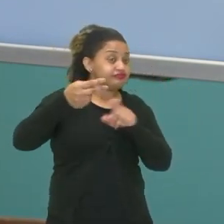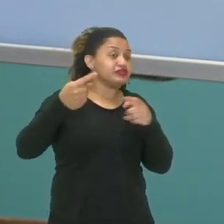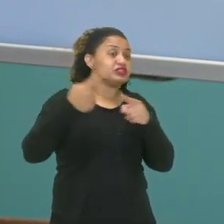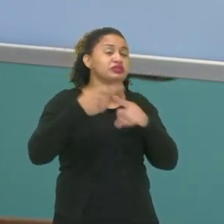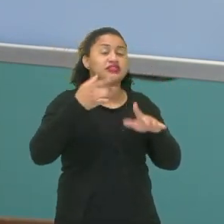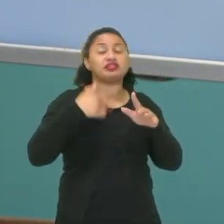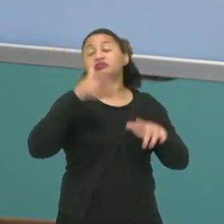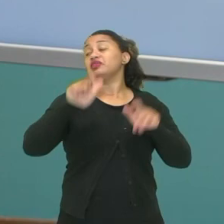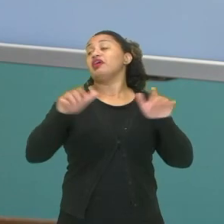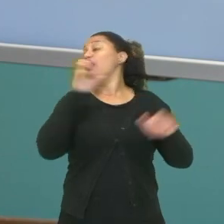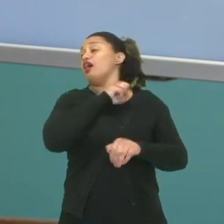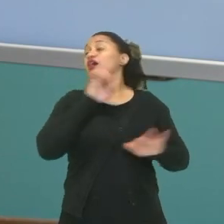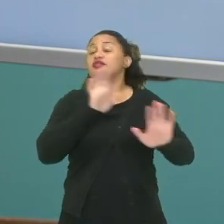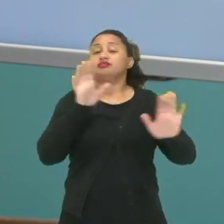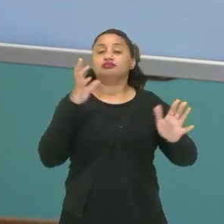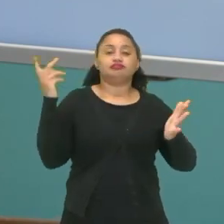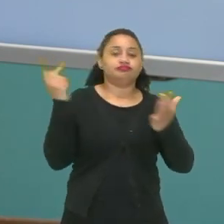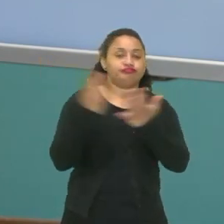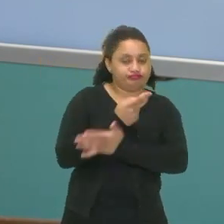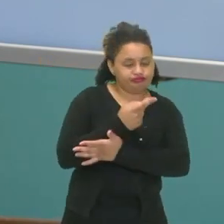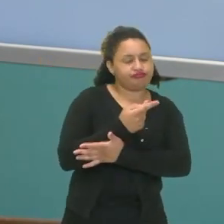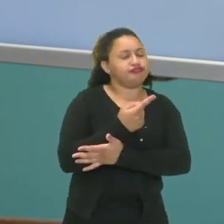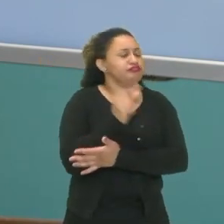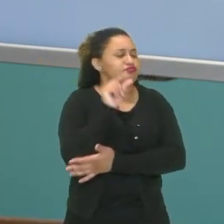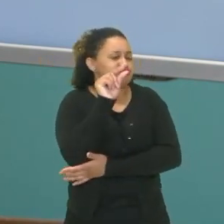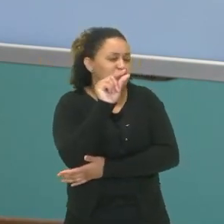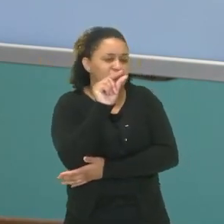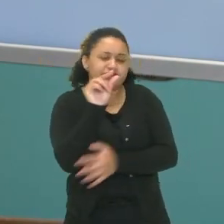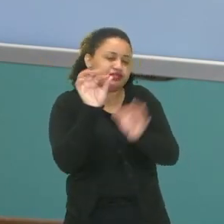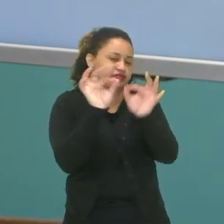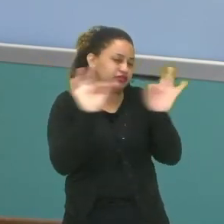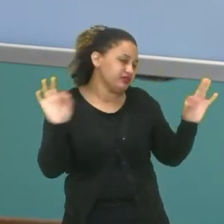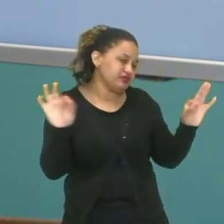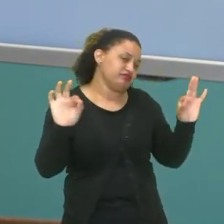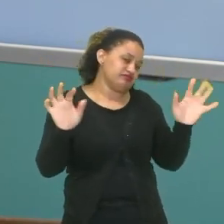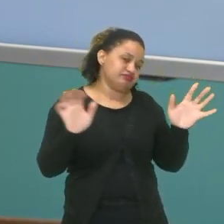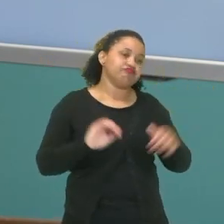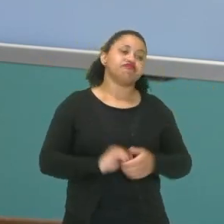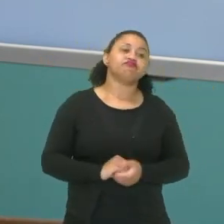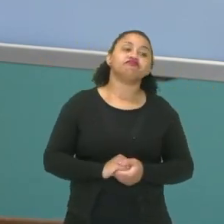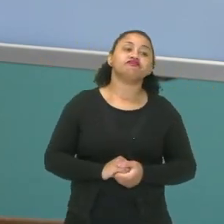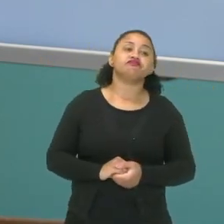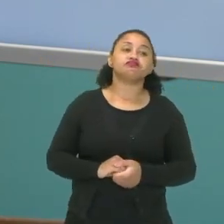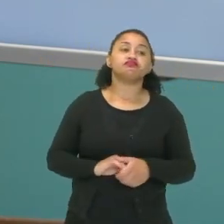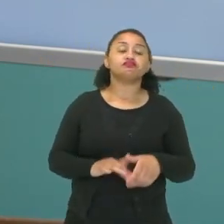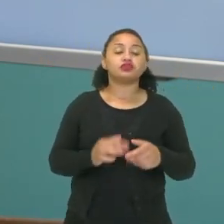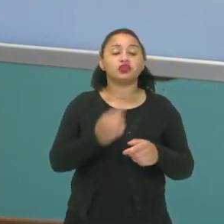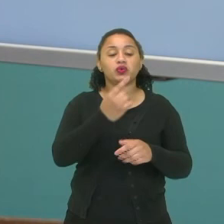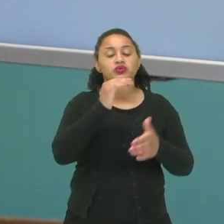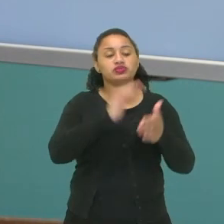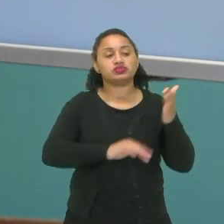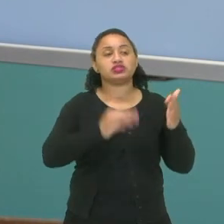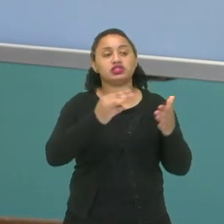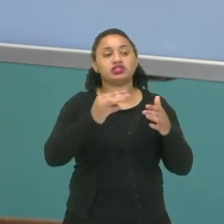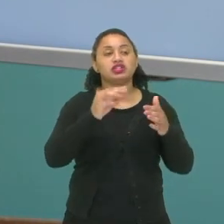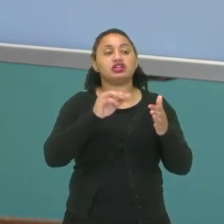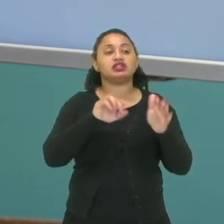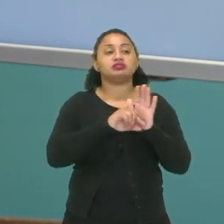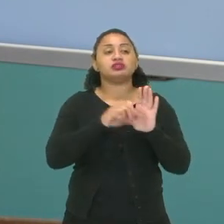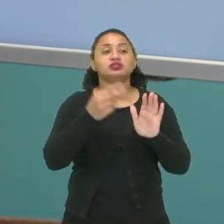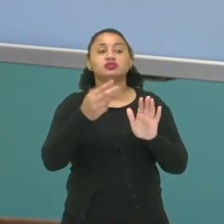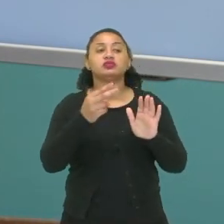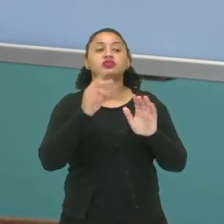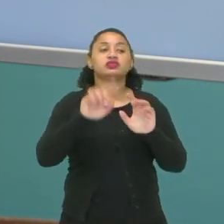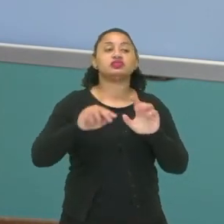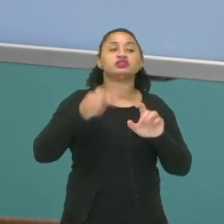fazer tão rápido e erra um probleminha simples esse daqui. Então, 1 menos 3, menos 2. Menos 2